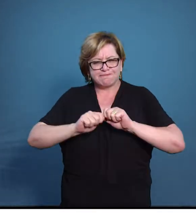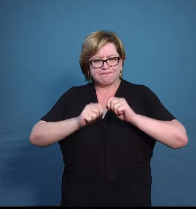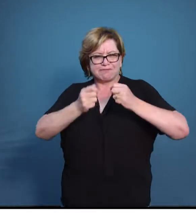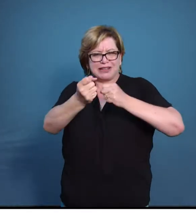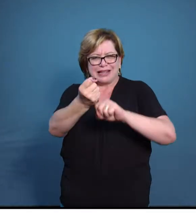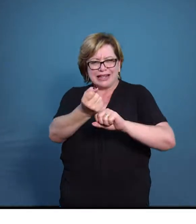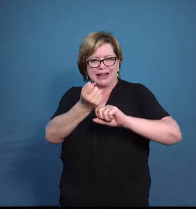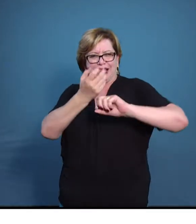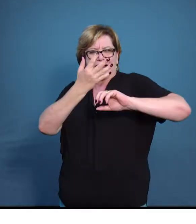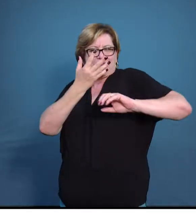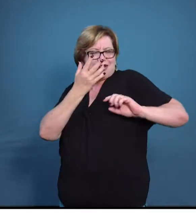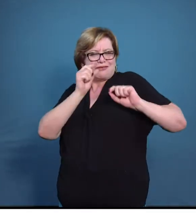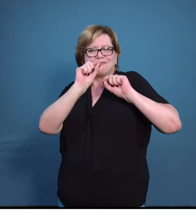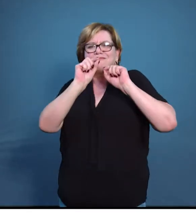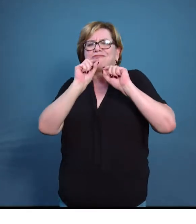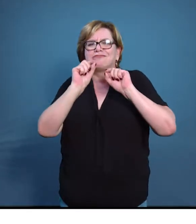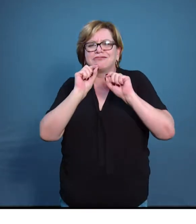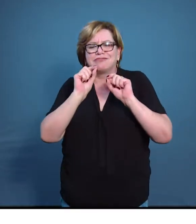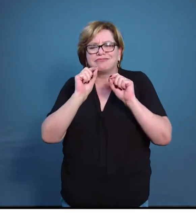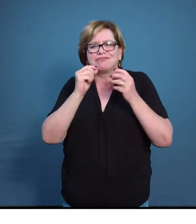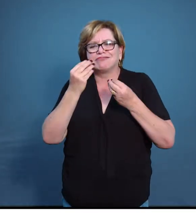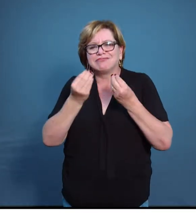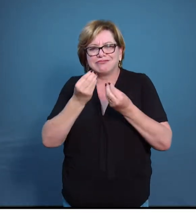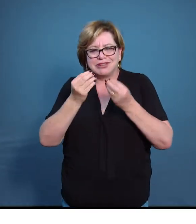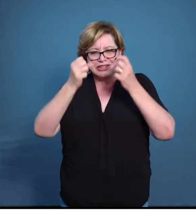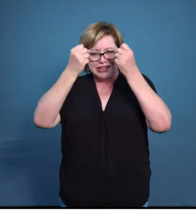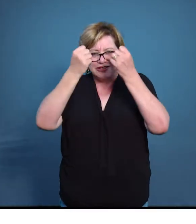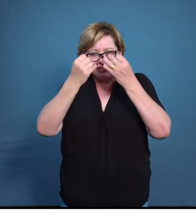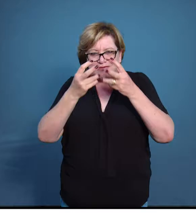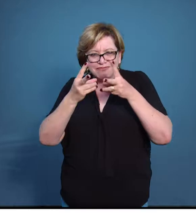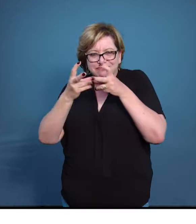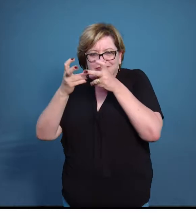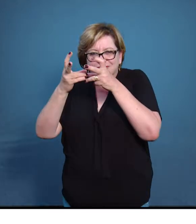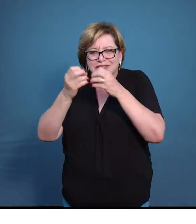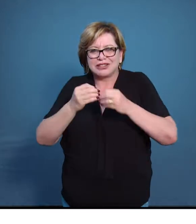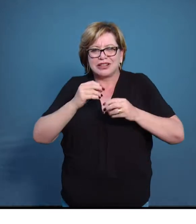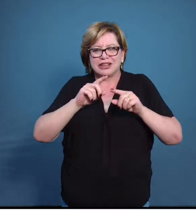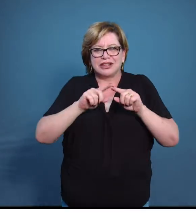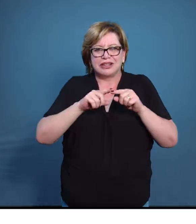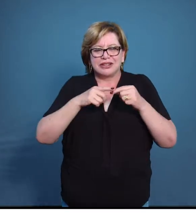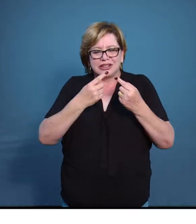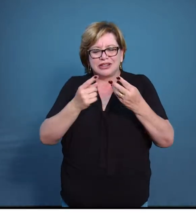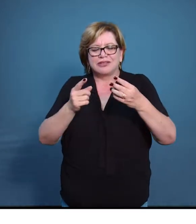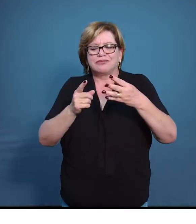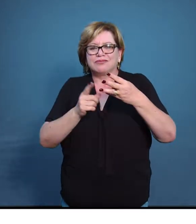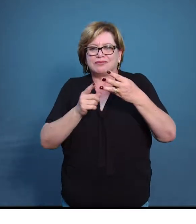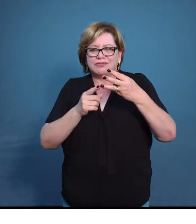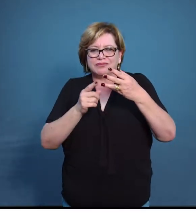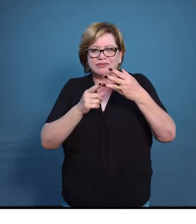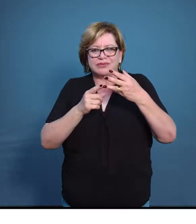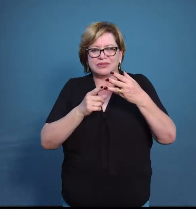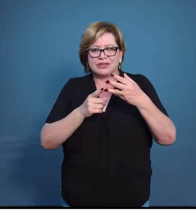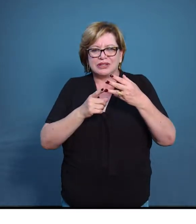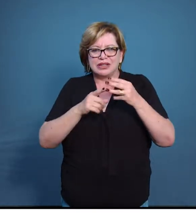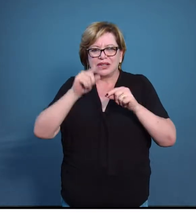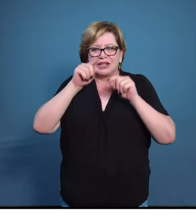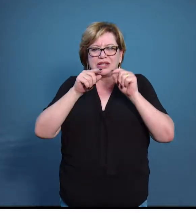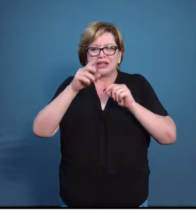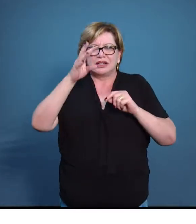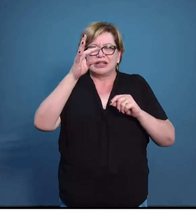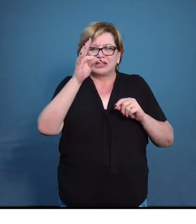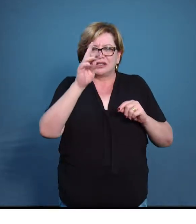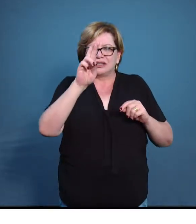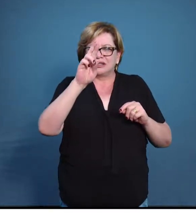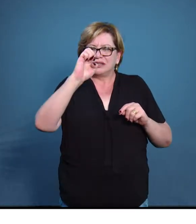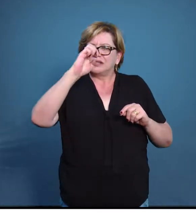destacam, quais se destacam mais ou se destacam menos. No caso de uma quarta etapa, seria uma ideia de trecho.